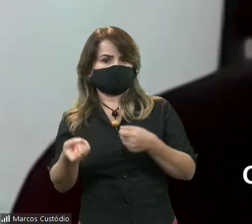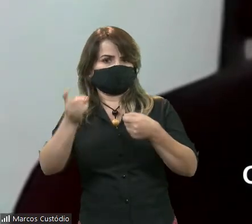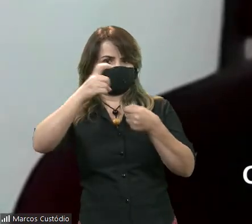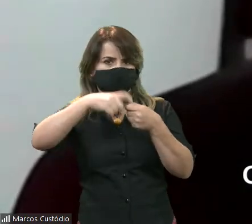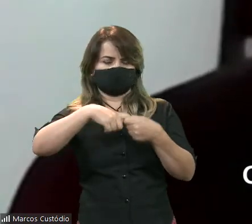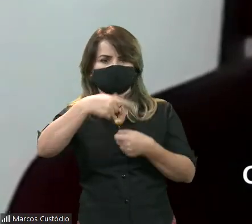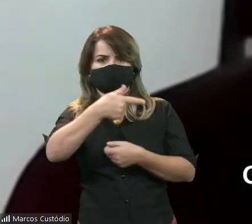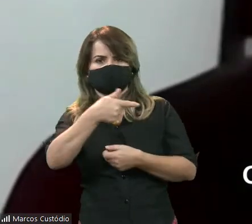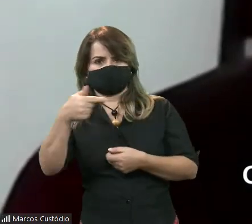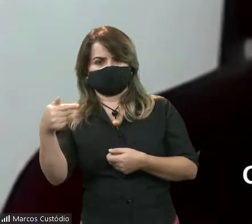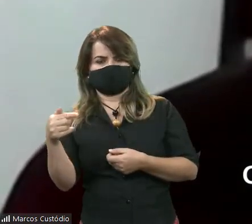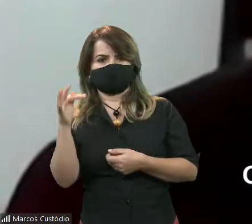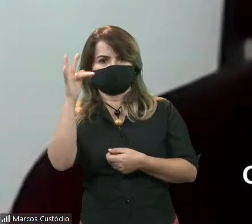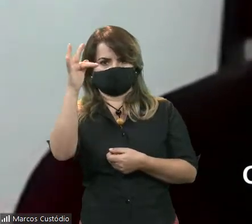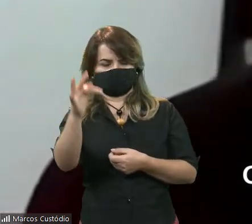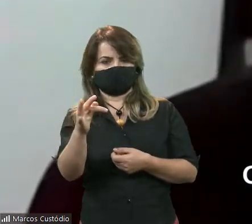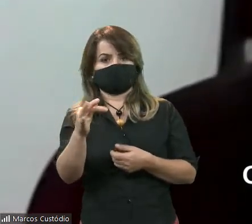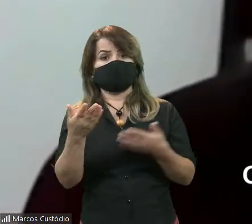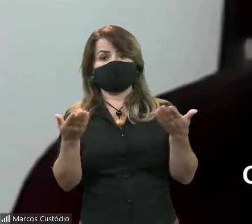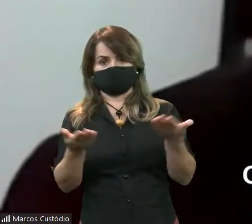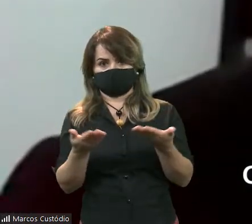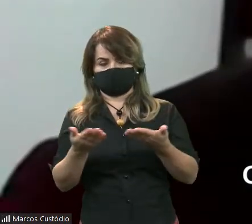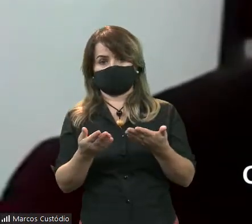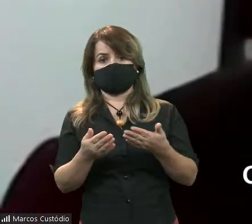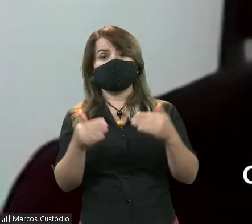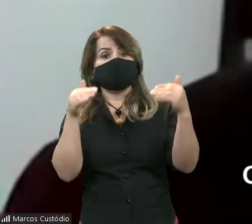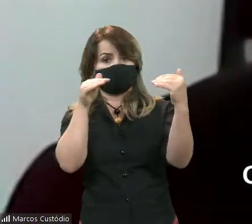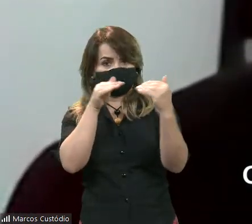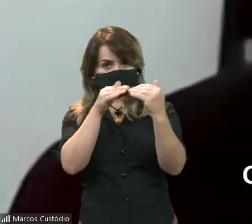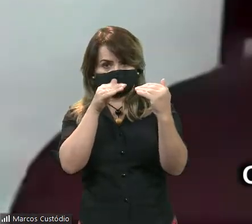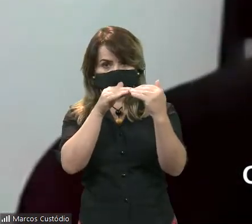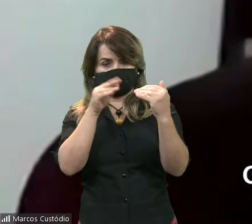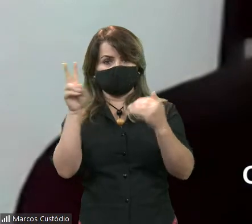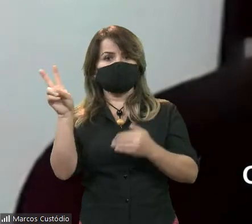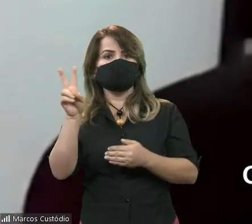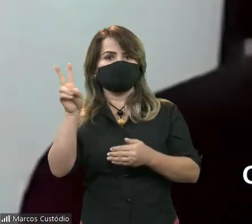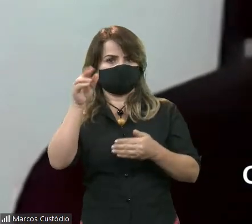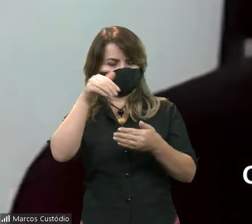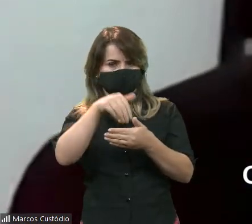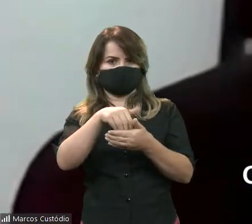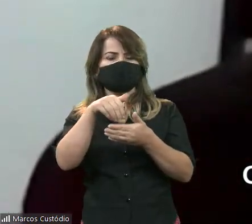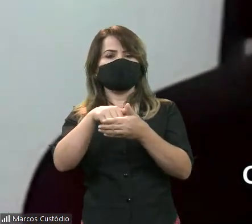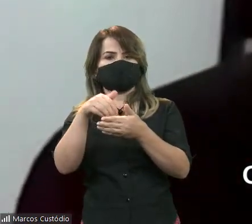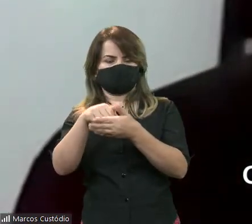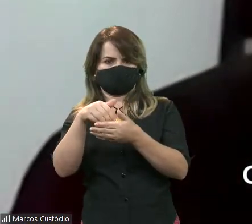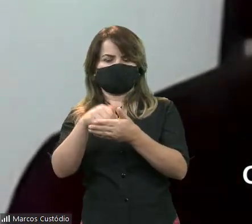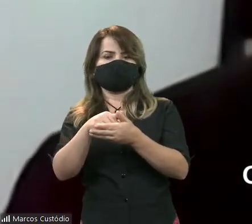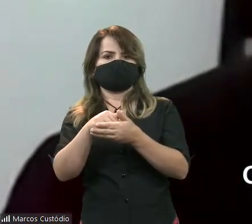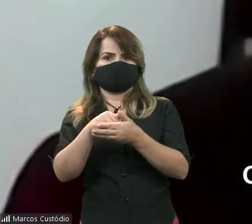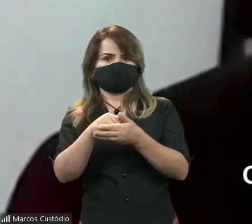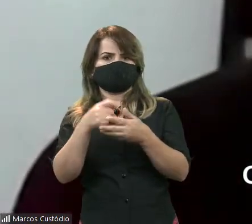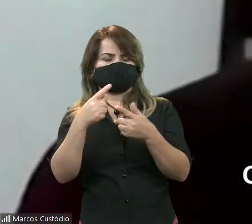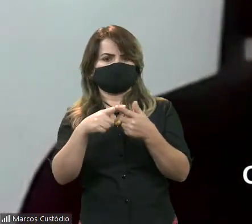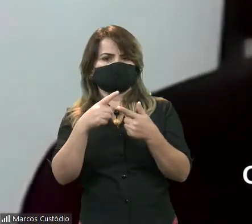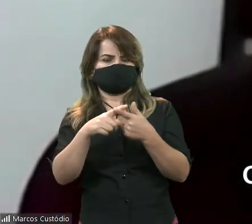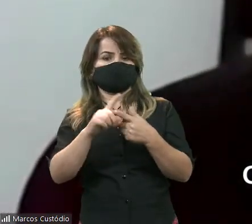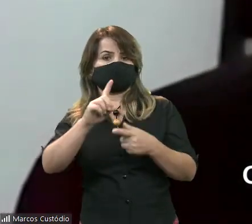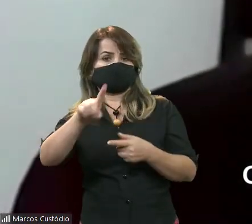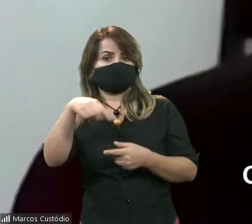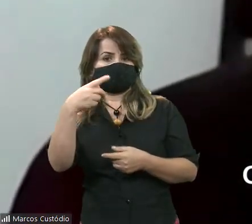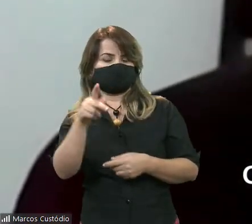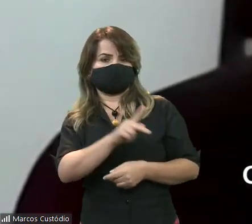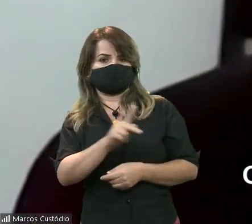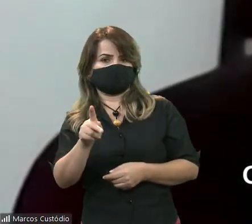que vem. Razão pela qual, senhor presidente, eu encaminho meu voto favoravelmente, ora, eu antecipo, né? Porque depois o silêncio vai fazer a chamada, e